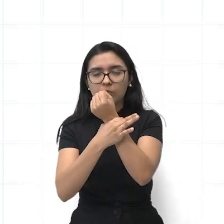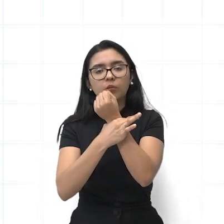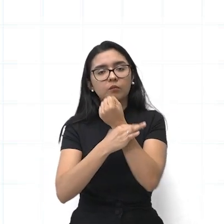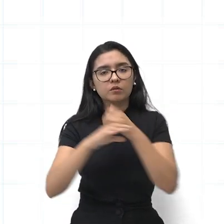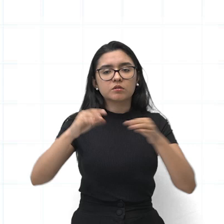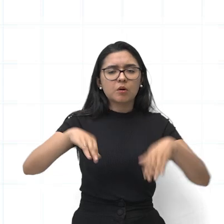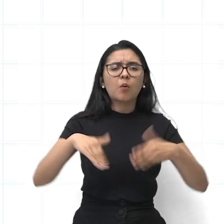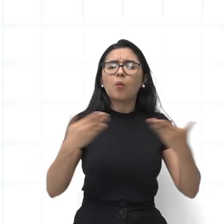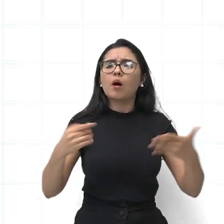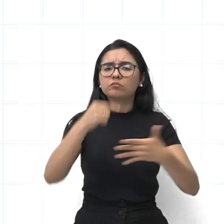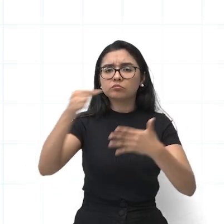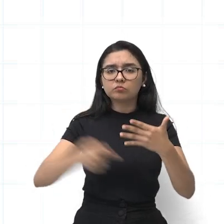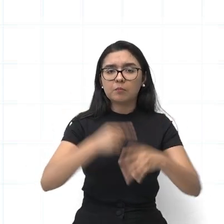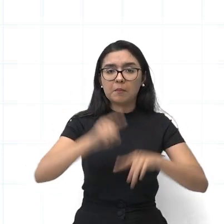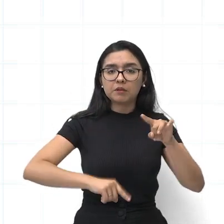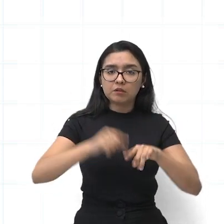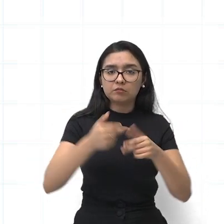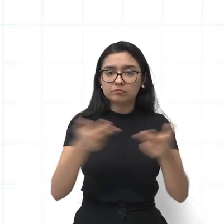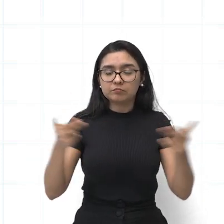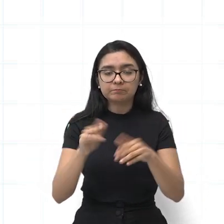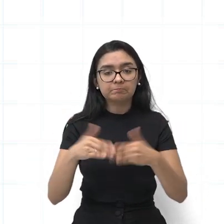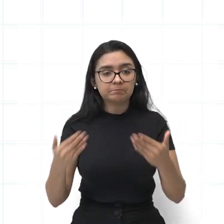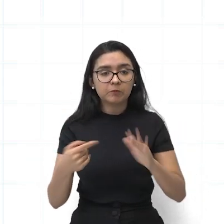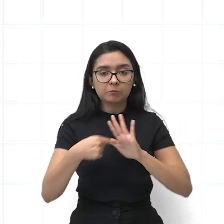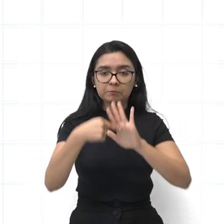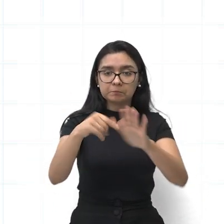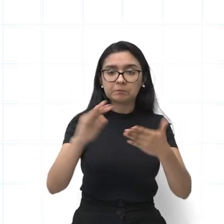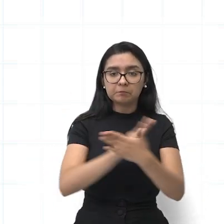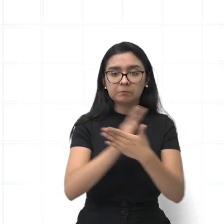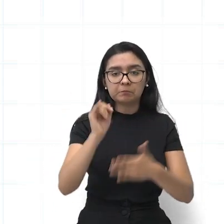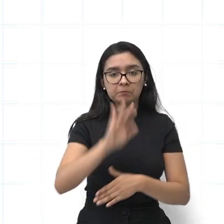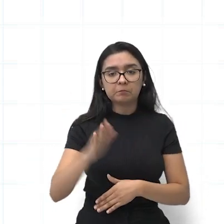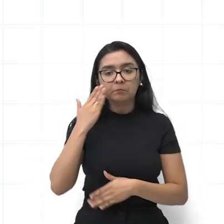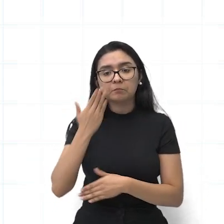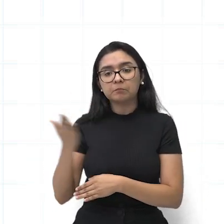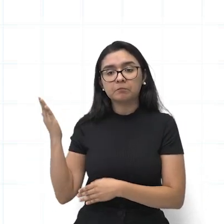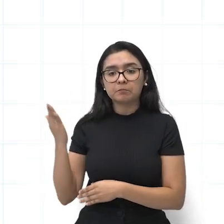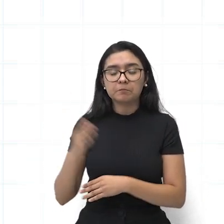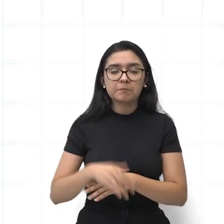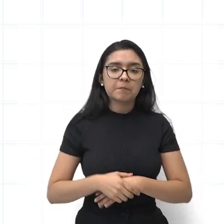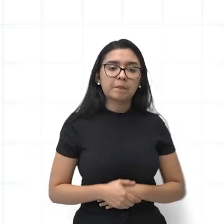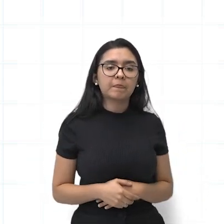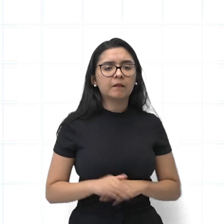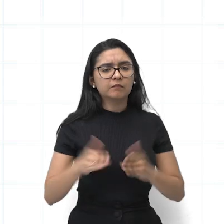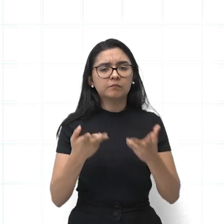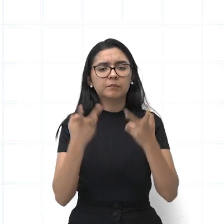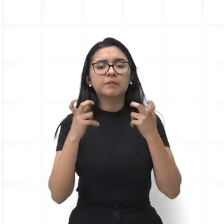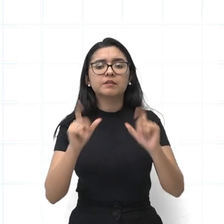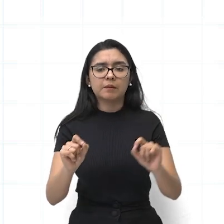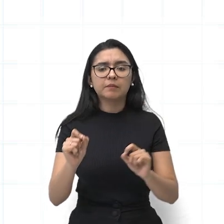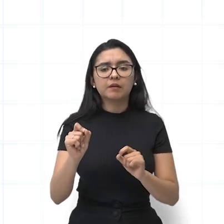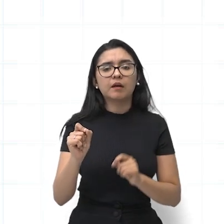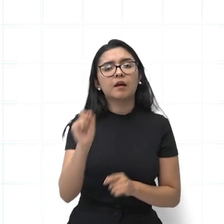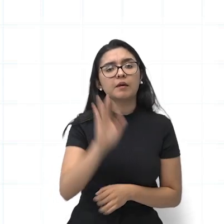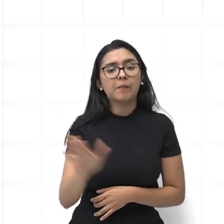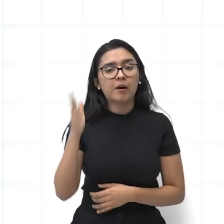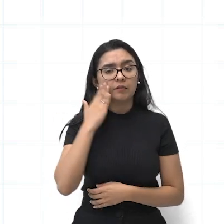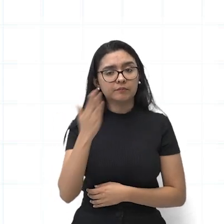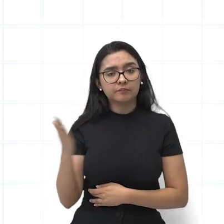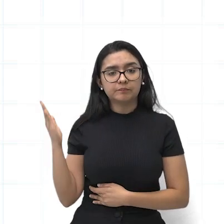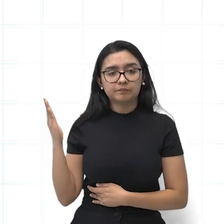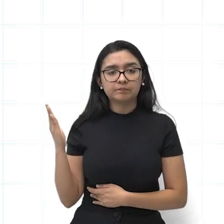segurança. Quais são esses equipamentos, professor? Bom, eu coloquei aí na cartela, vocês conseguem ver a foto ao